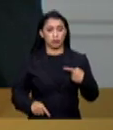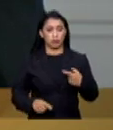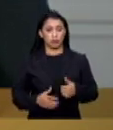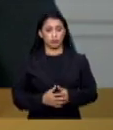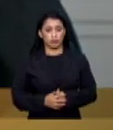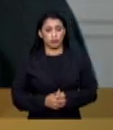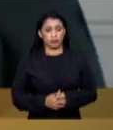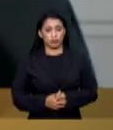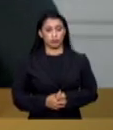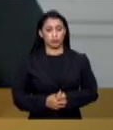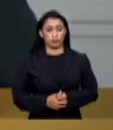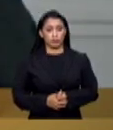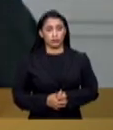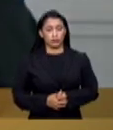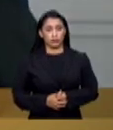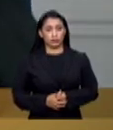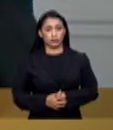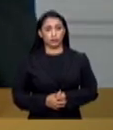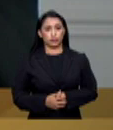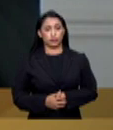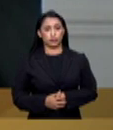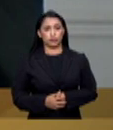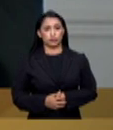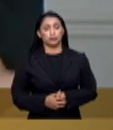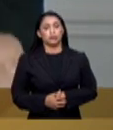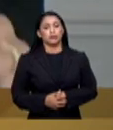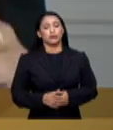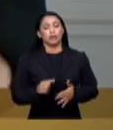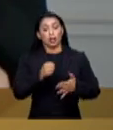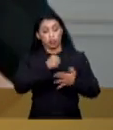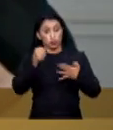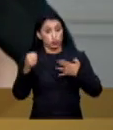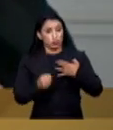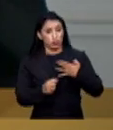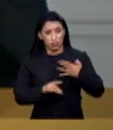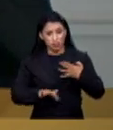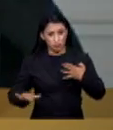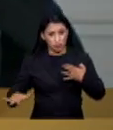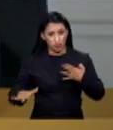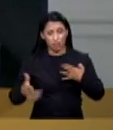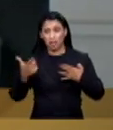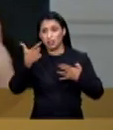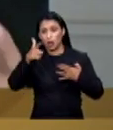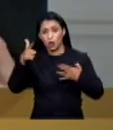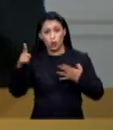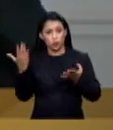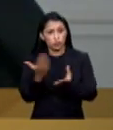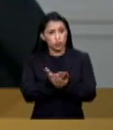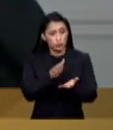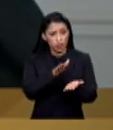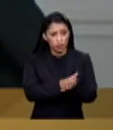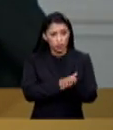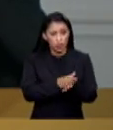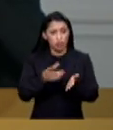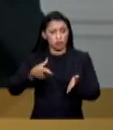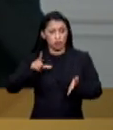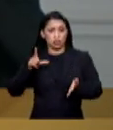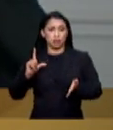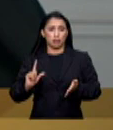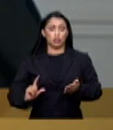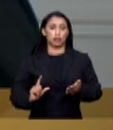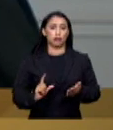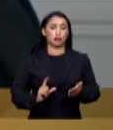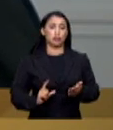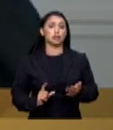Não desconheço que tanto a doutrina quanto a jurisprudência e vários precedentes dessa corte, ora,